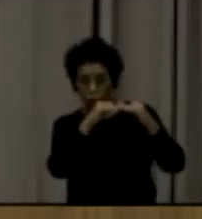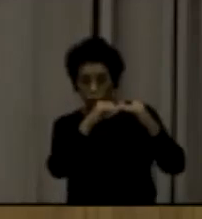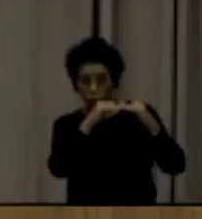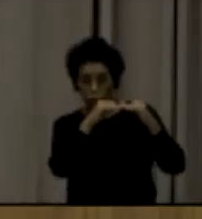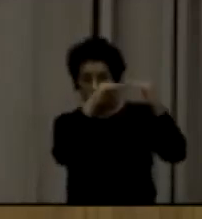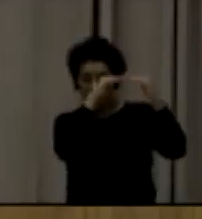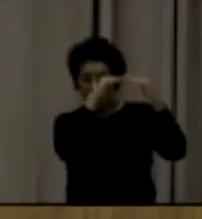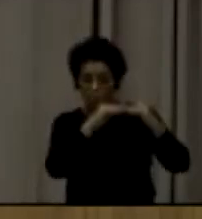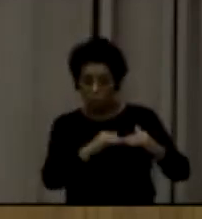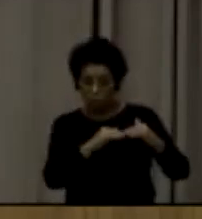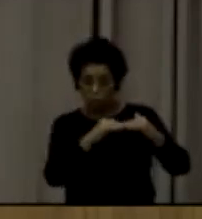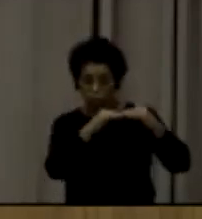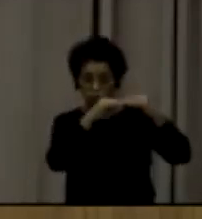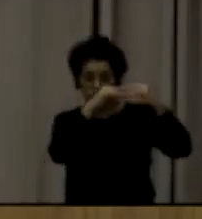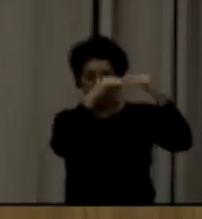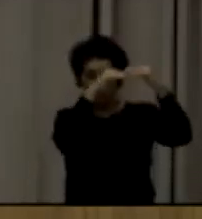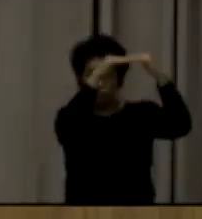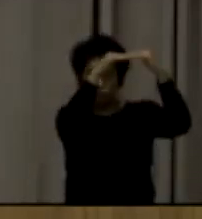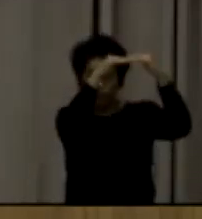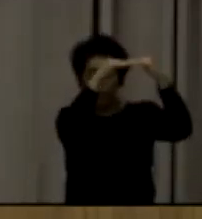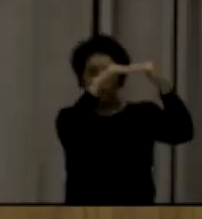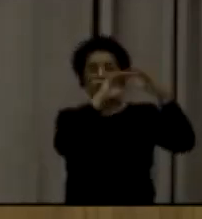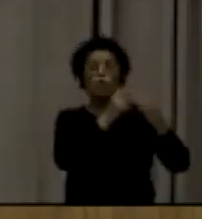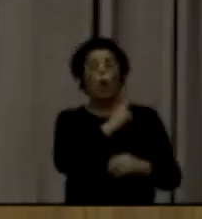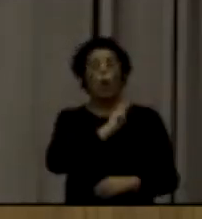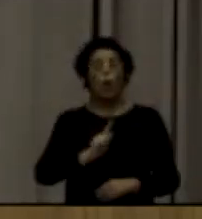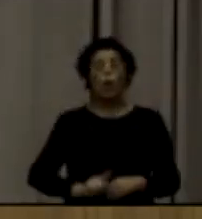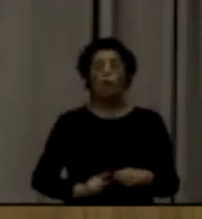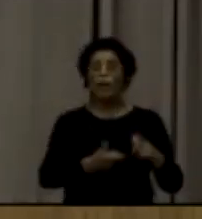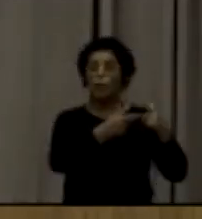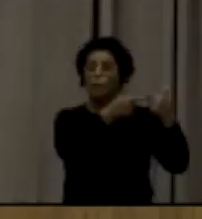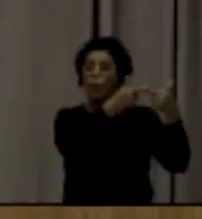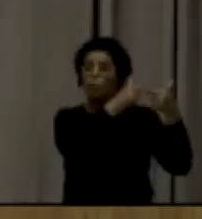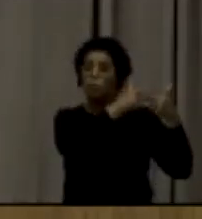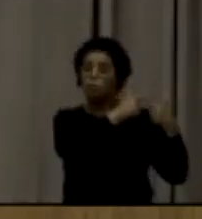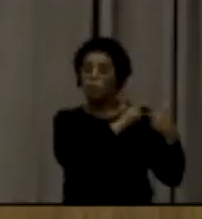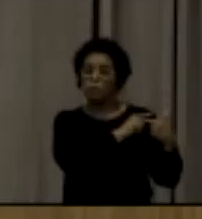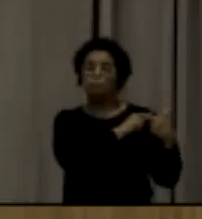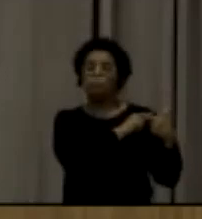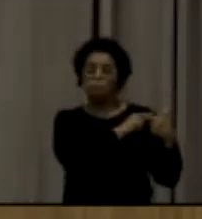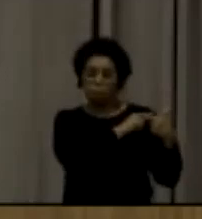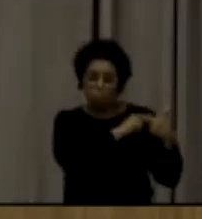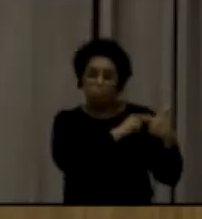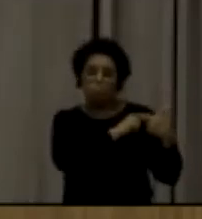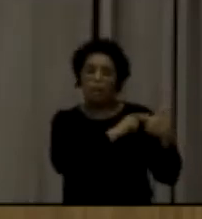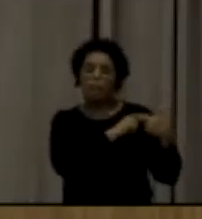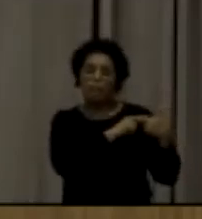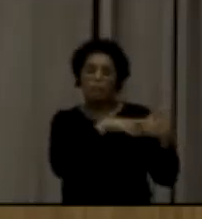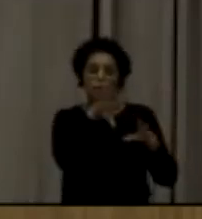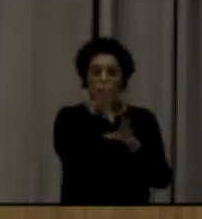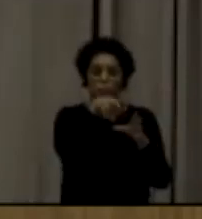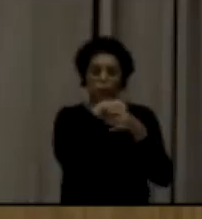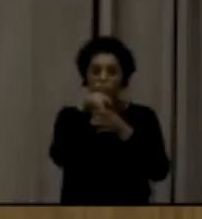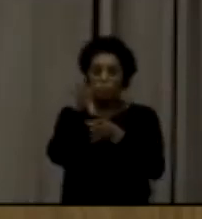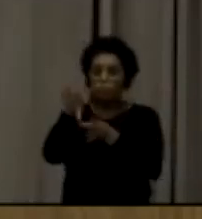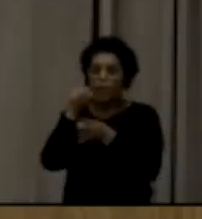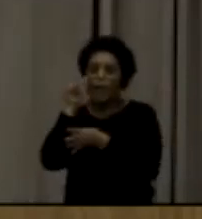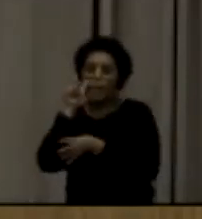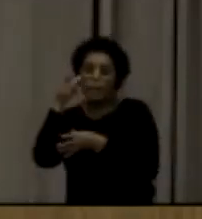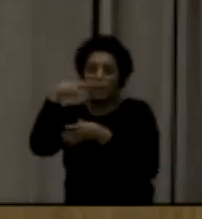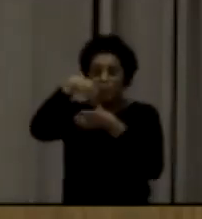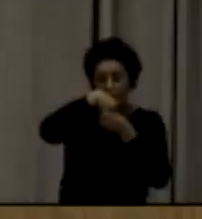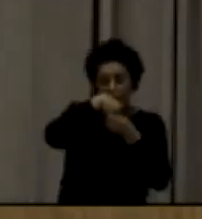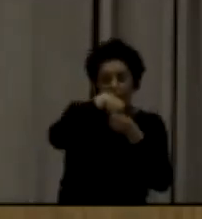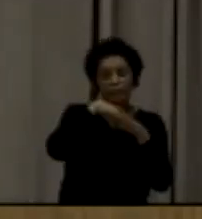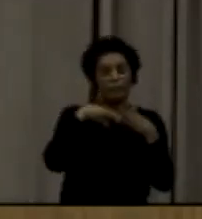cima também, para esses governos progressistas que possam, de fato, portanto, incorporar esses interesses.